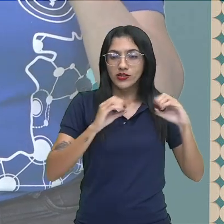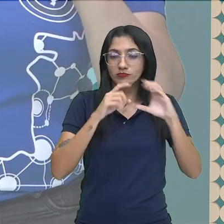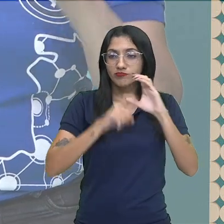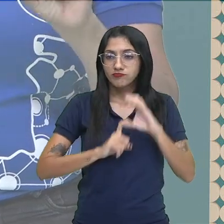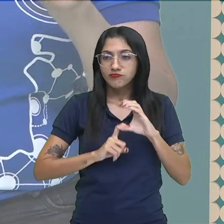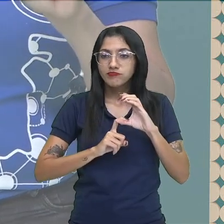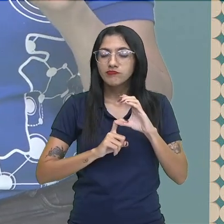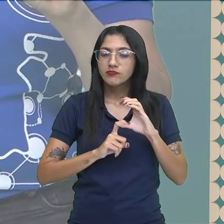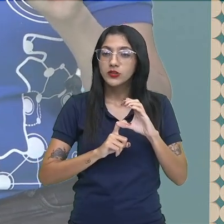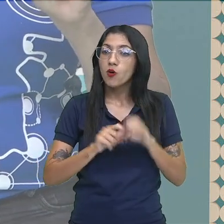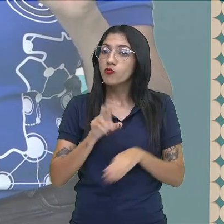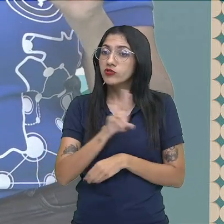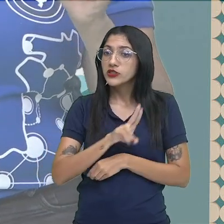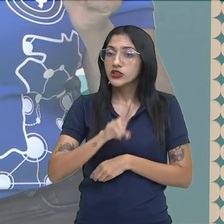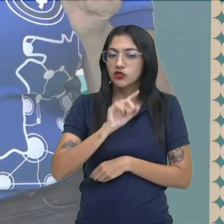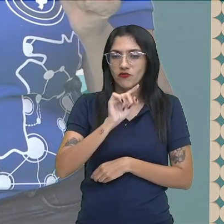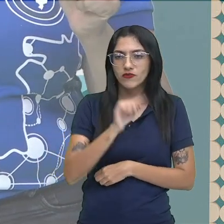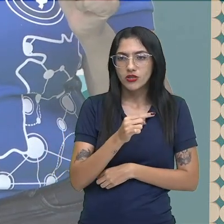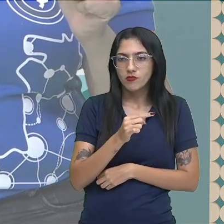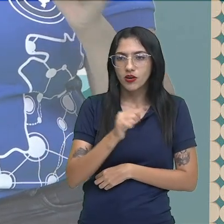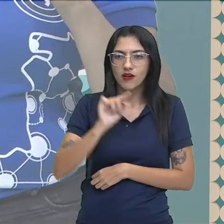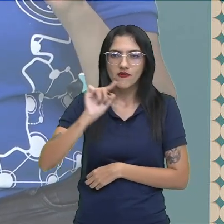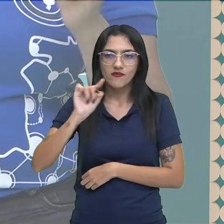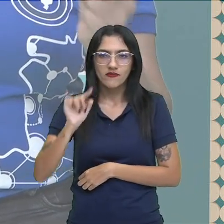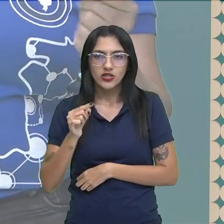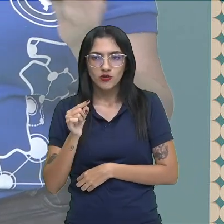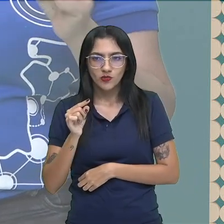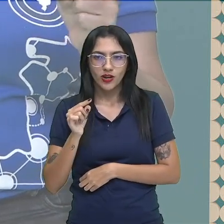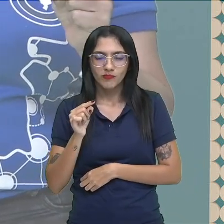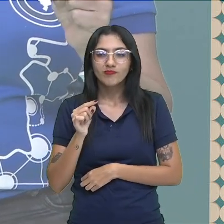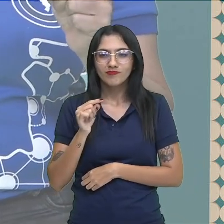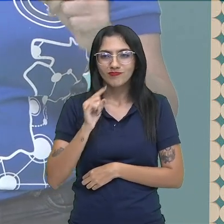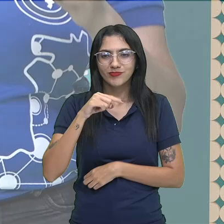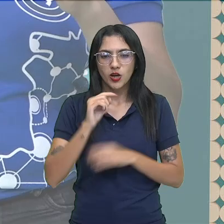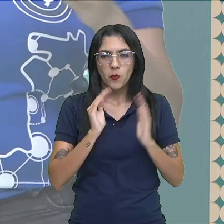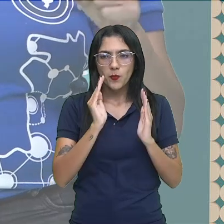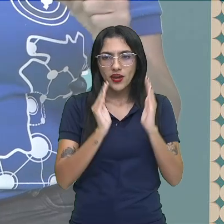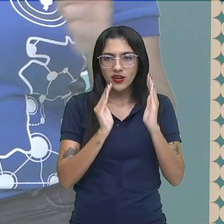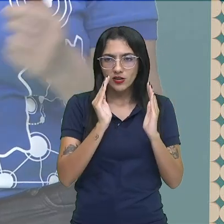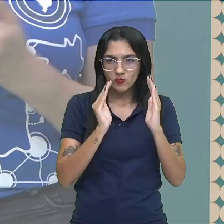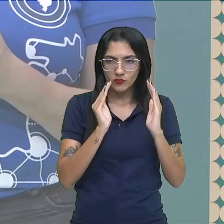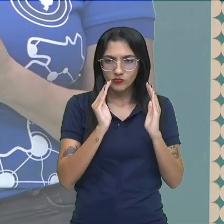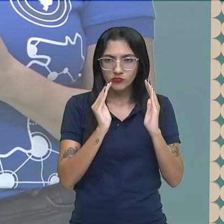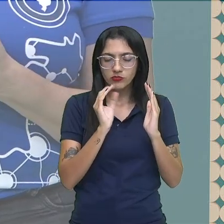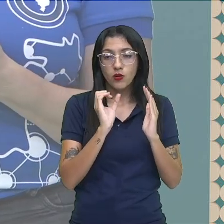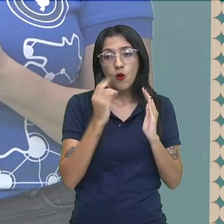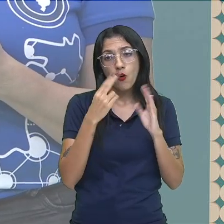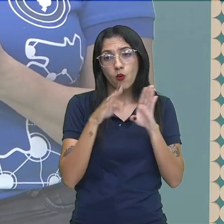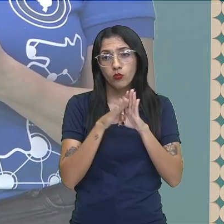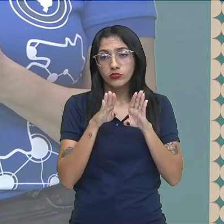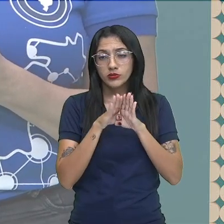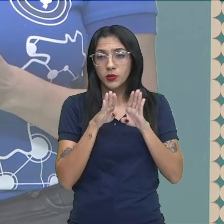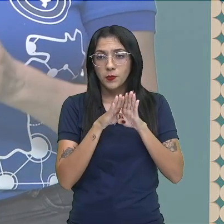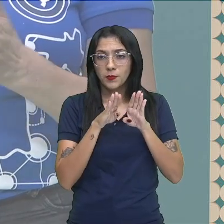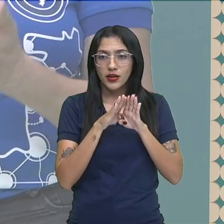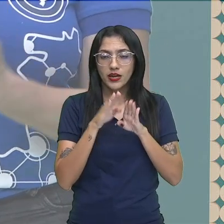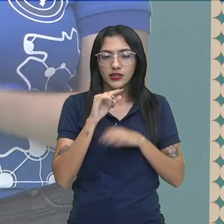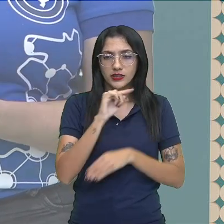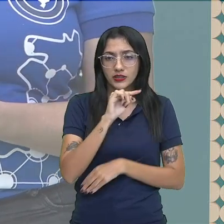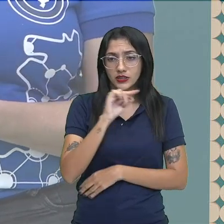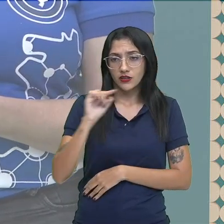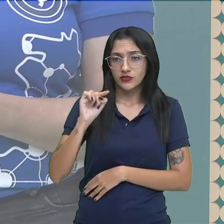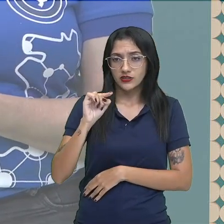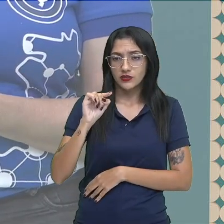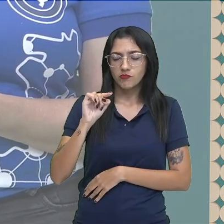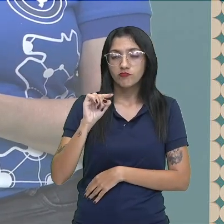subordinada entre vírgula, né, que vai dar uma explicação, ou travessão. Tá? Então, isso aí é